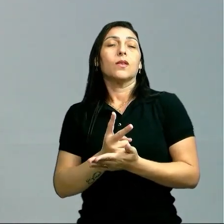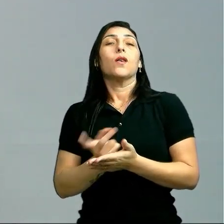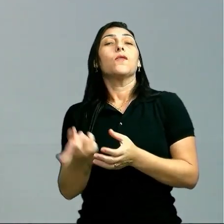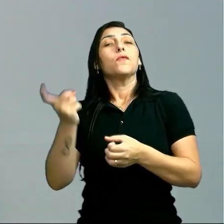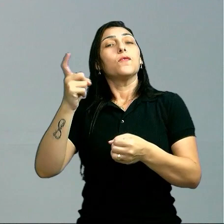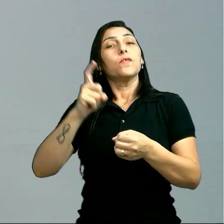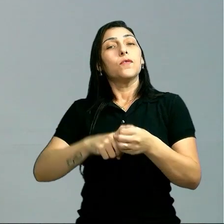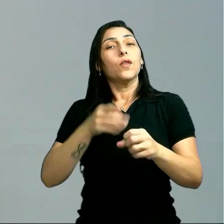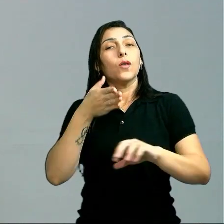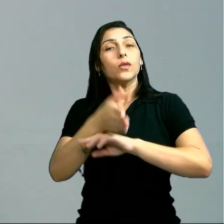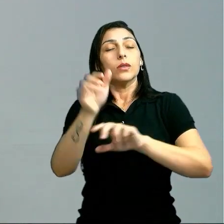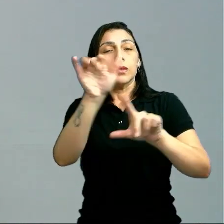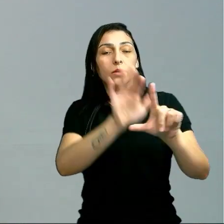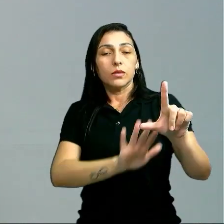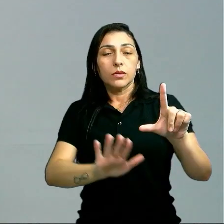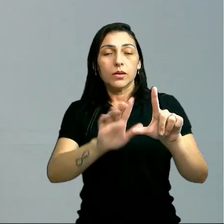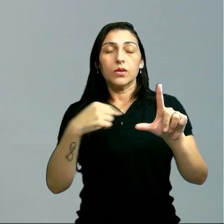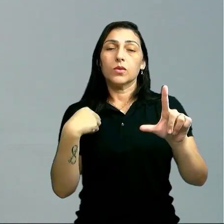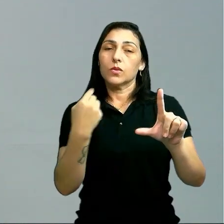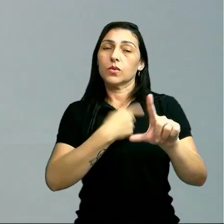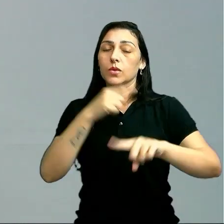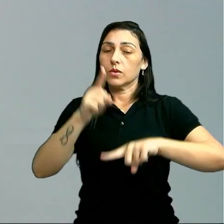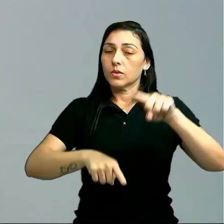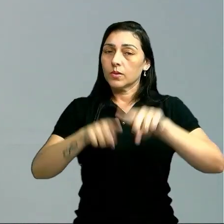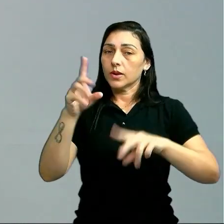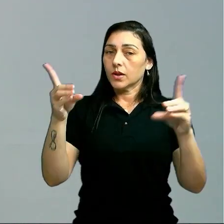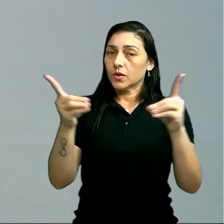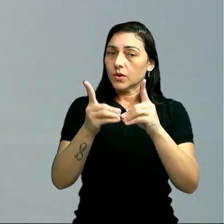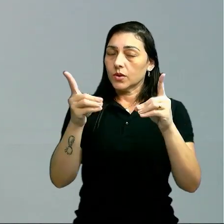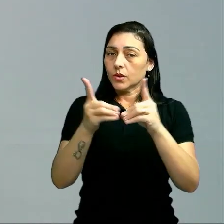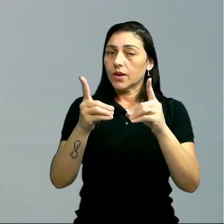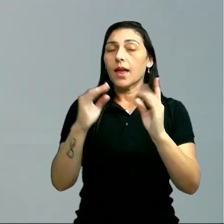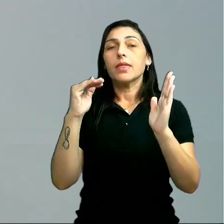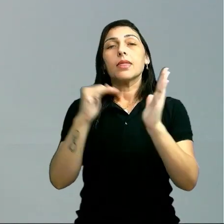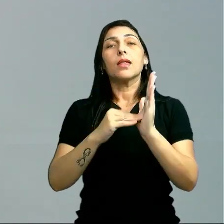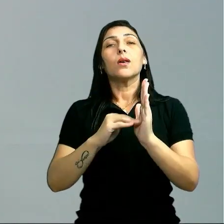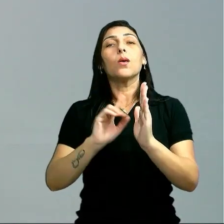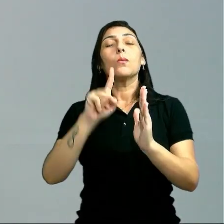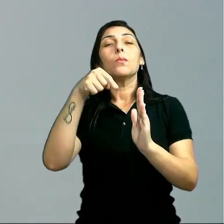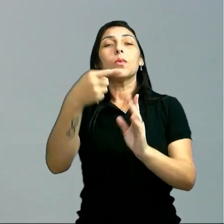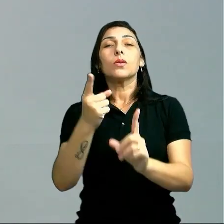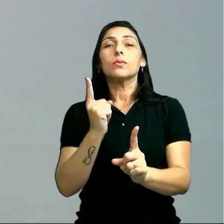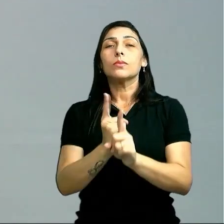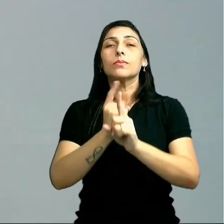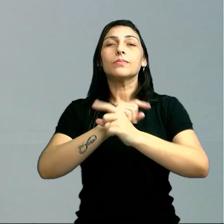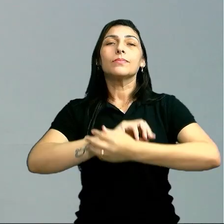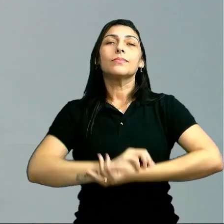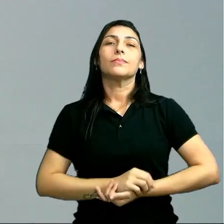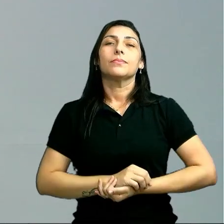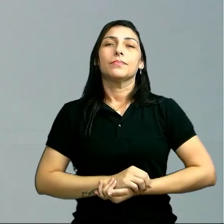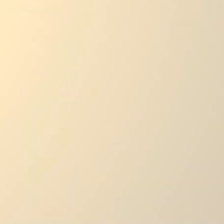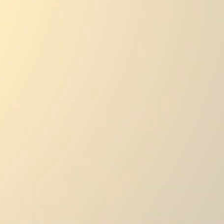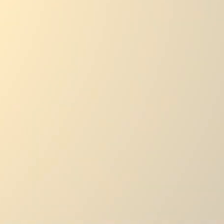volte às plataformas e ao nosso material didático e até um próximo encontro.